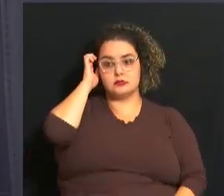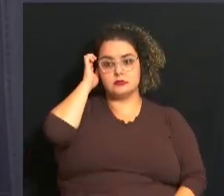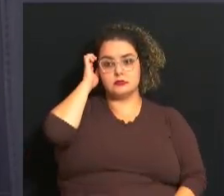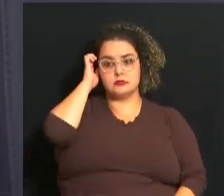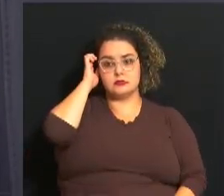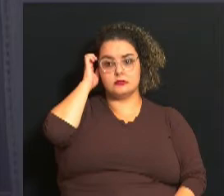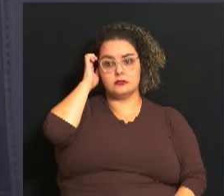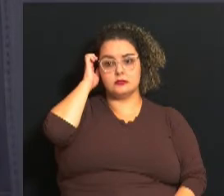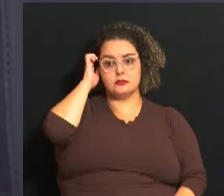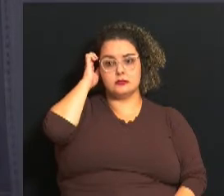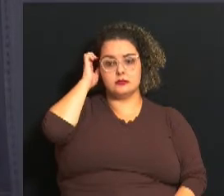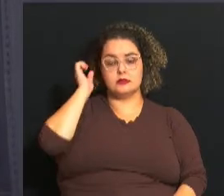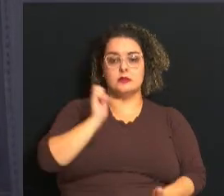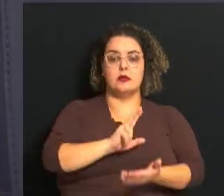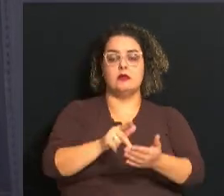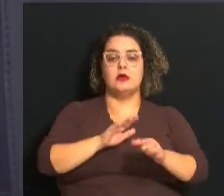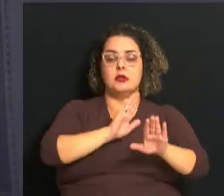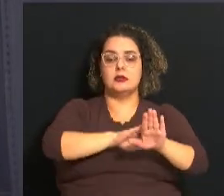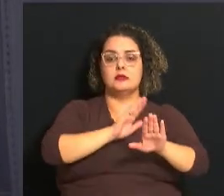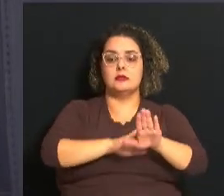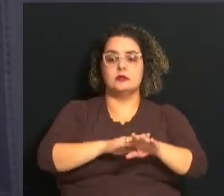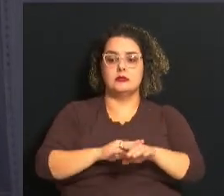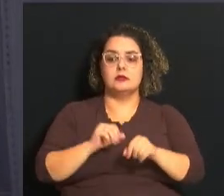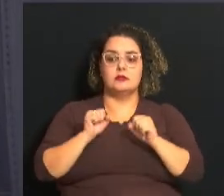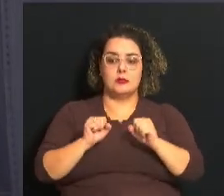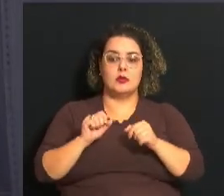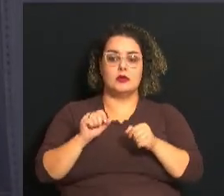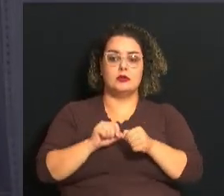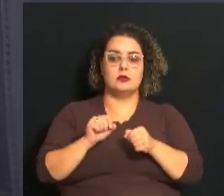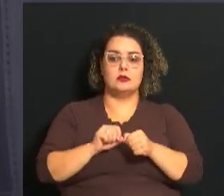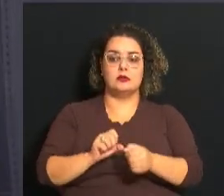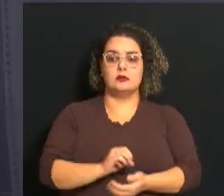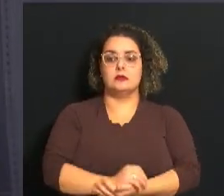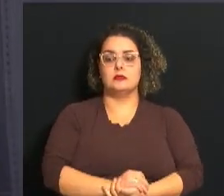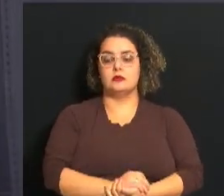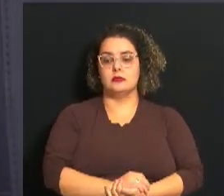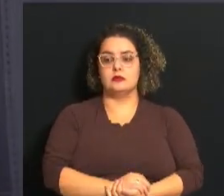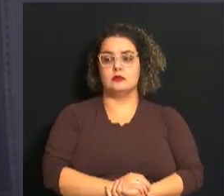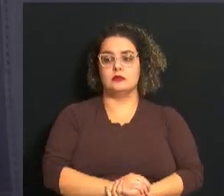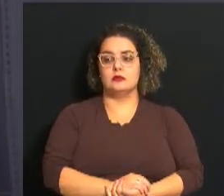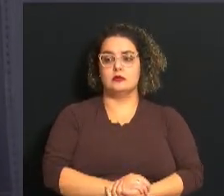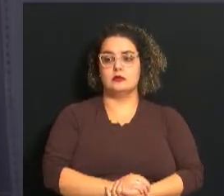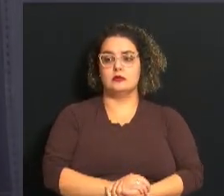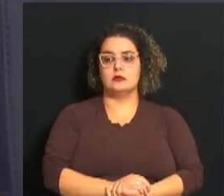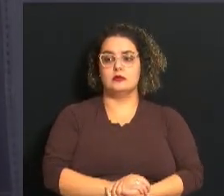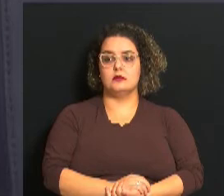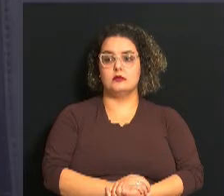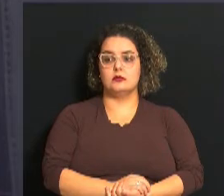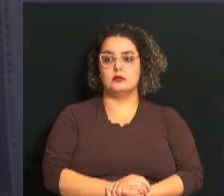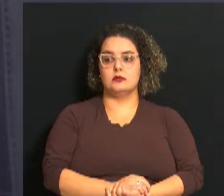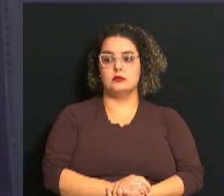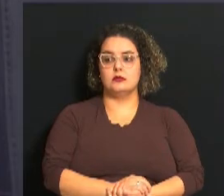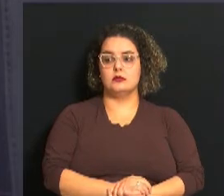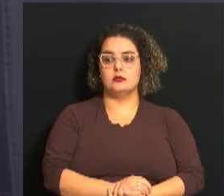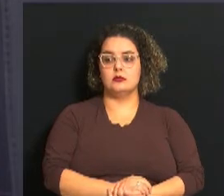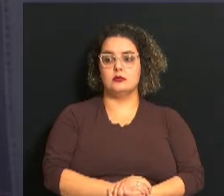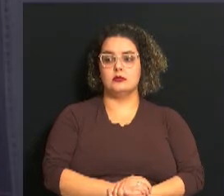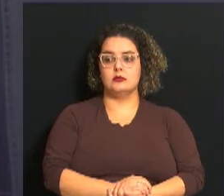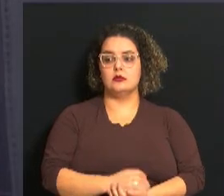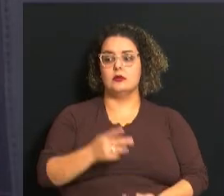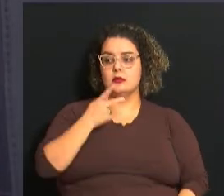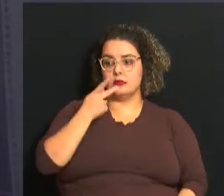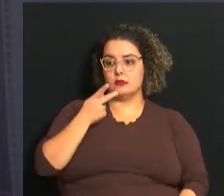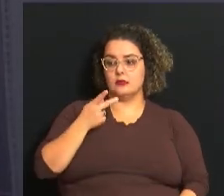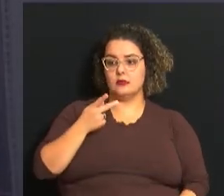muitas ações que que podem ser feitas né agora de qualquer maneira eu vou falar uma coisa aqui vou roubar uma frase